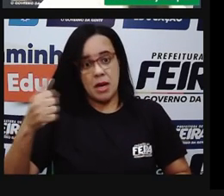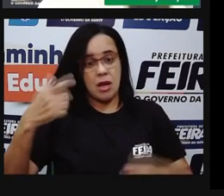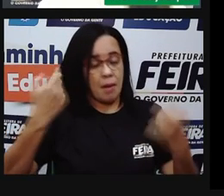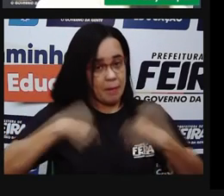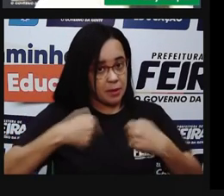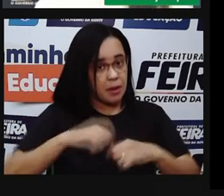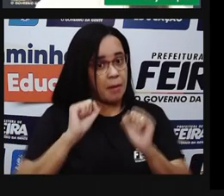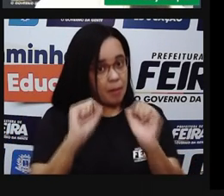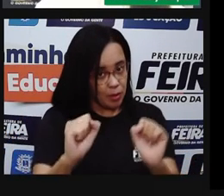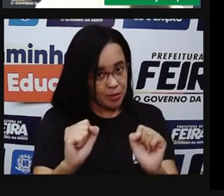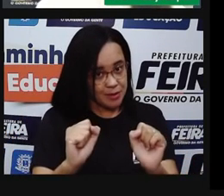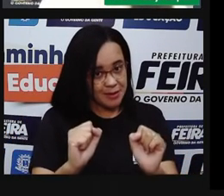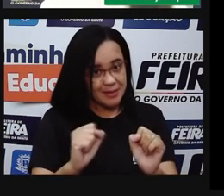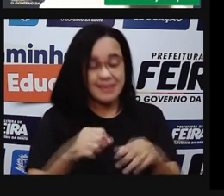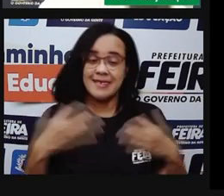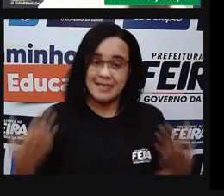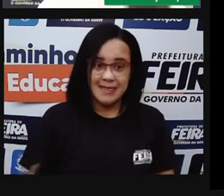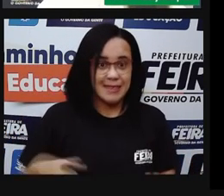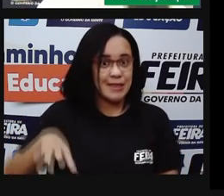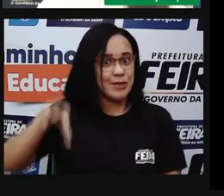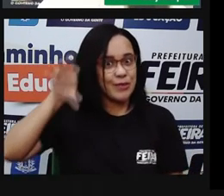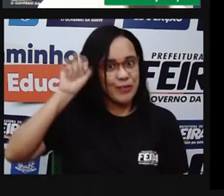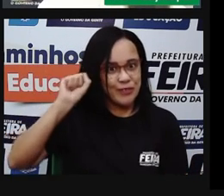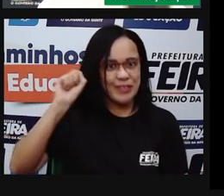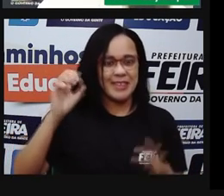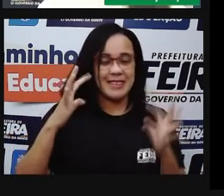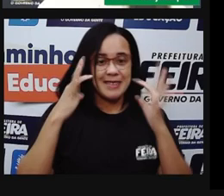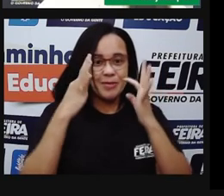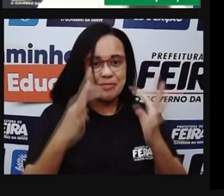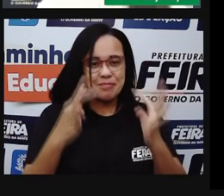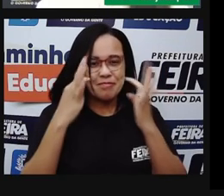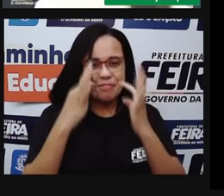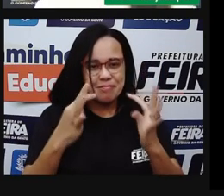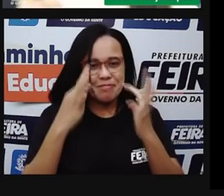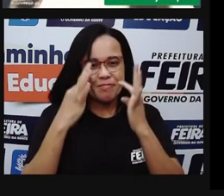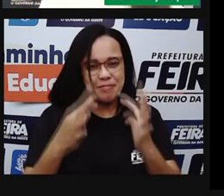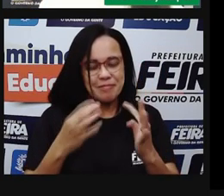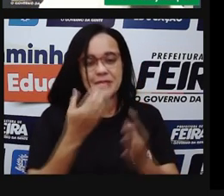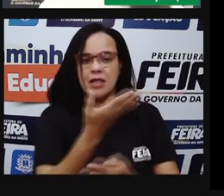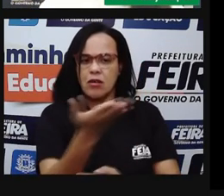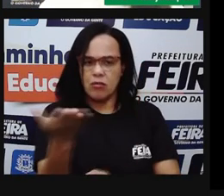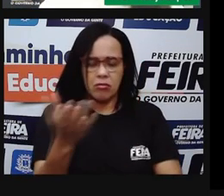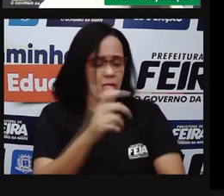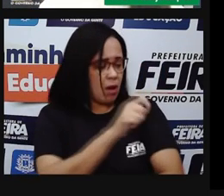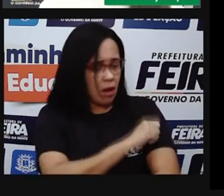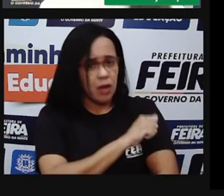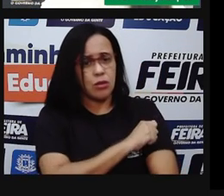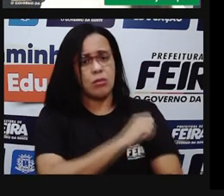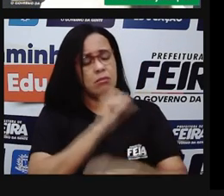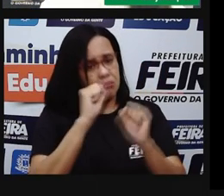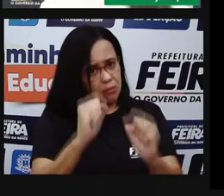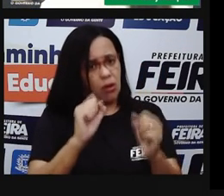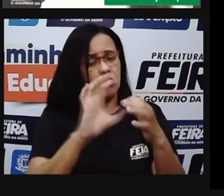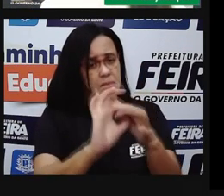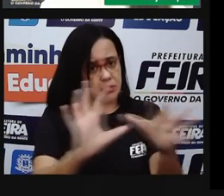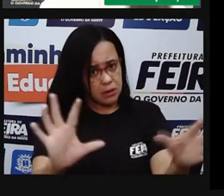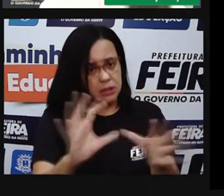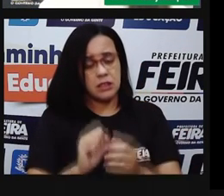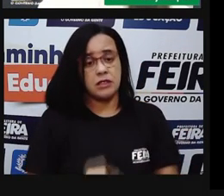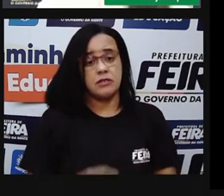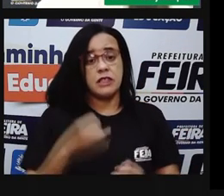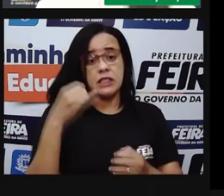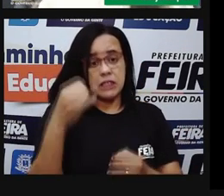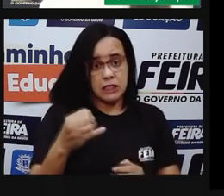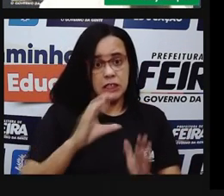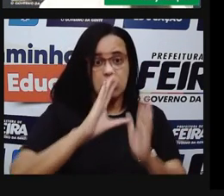poder ouvir você, aluno, e o professor também que queira deixar alguma mensagem, algum conteúdo que vocês queiram que a gente trabalhe nas próximas